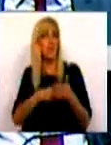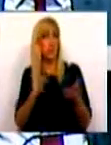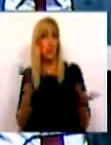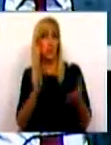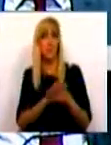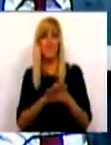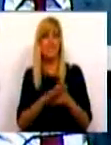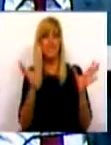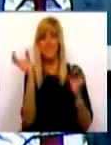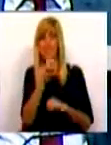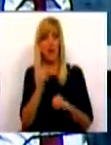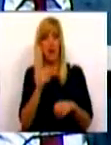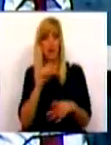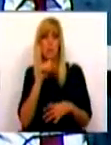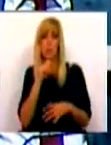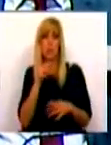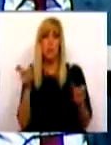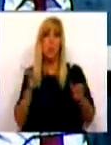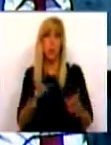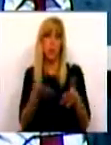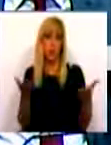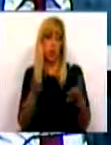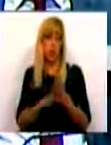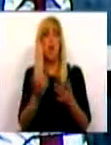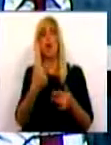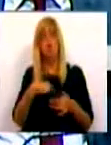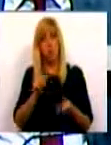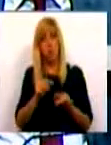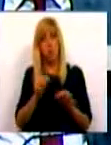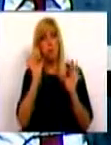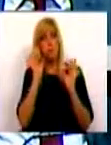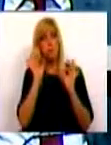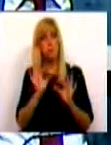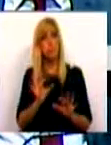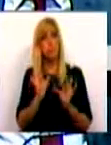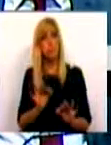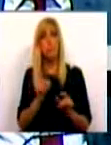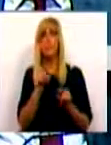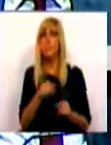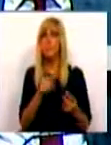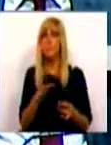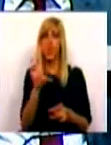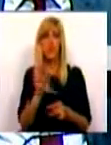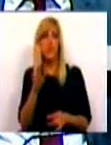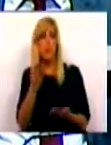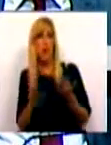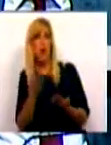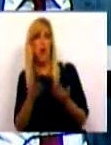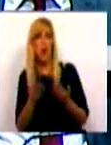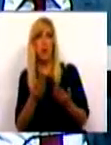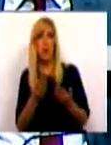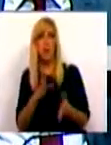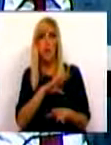controla. E, portanto, nós temos que, muito cautelosamente, de forma muito equilibrada,